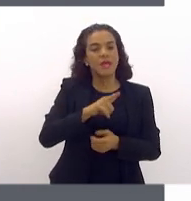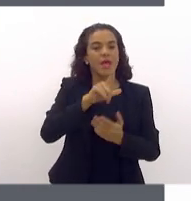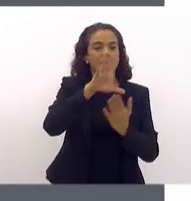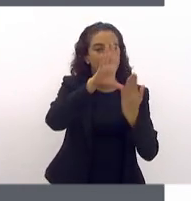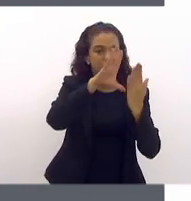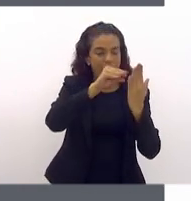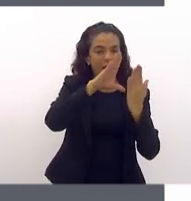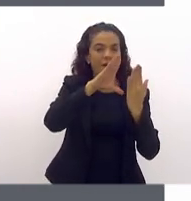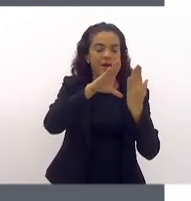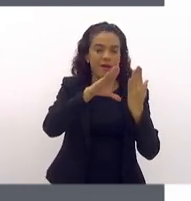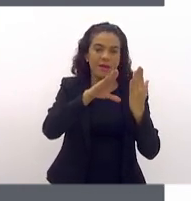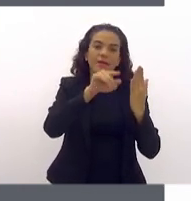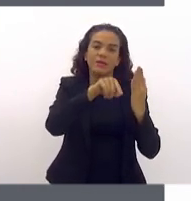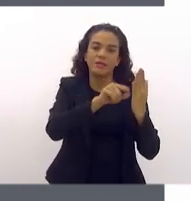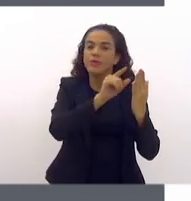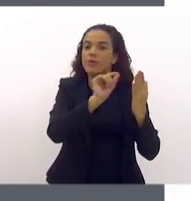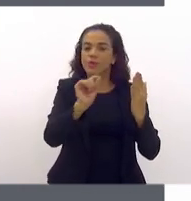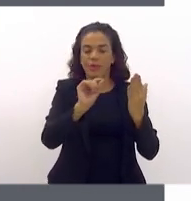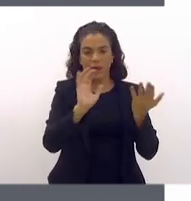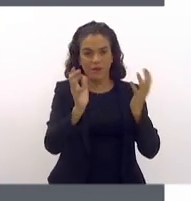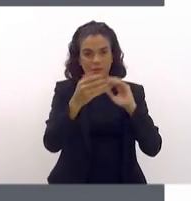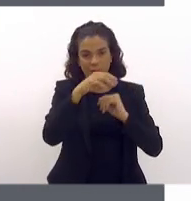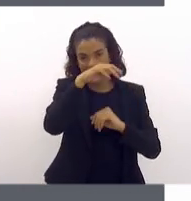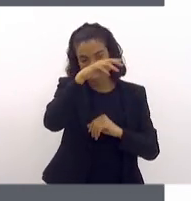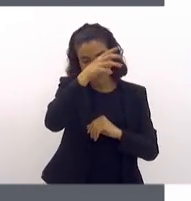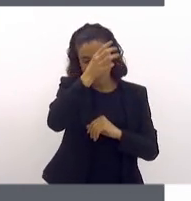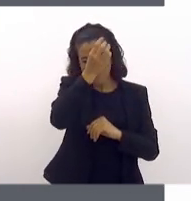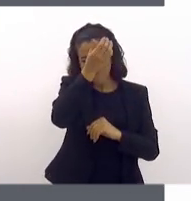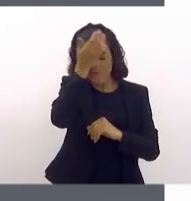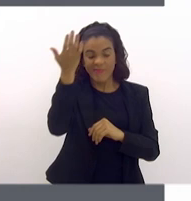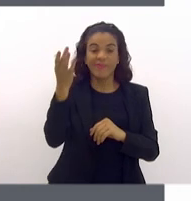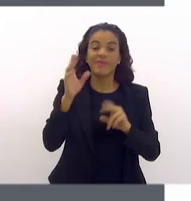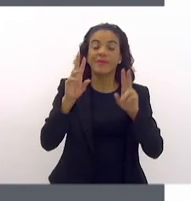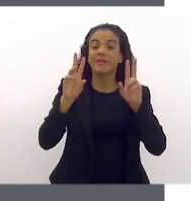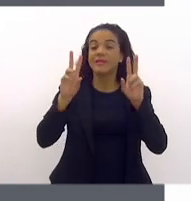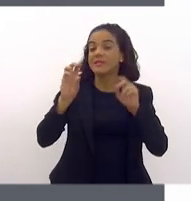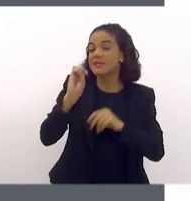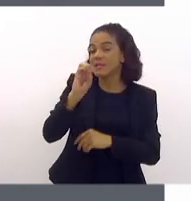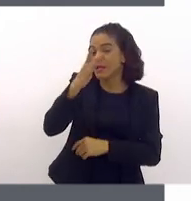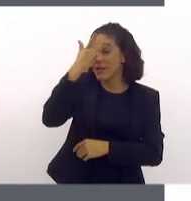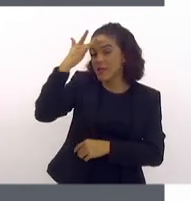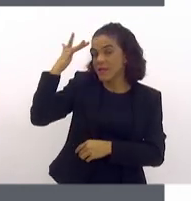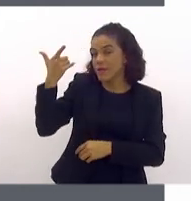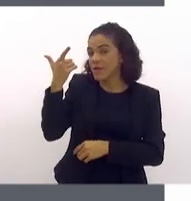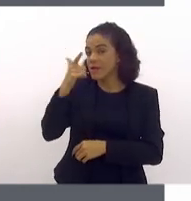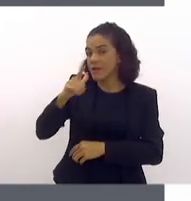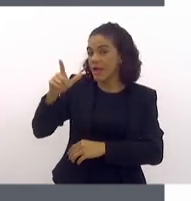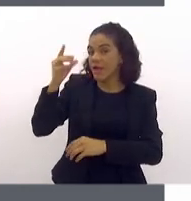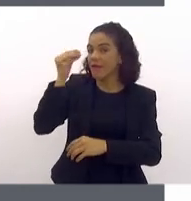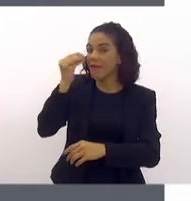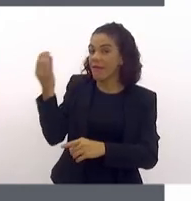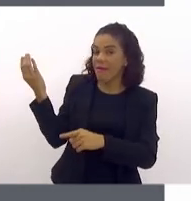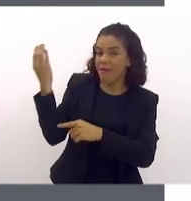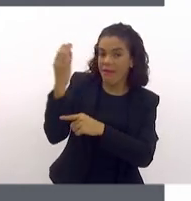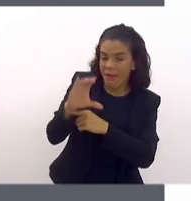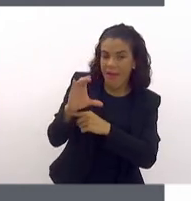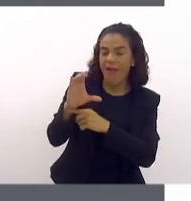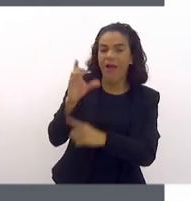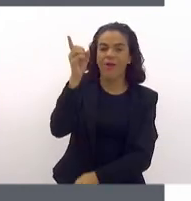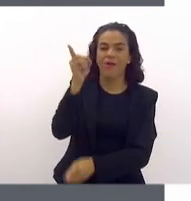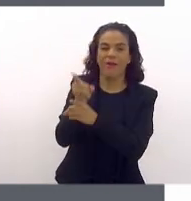dessa imagem. E aí o que acontece é que, se o agressor tenta publicar essa imagem, a plataforma consegue também